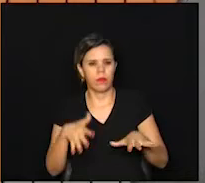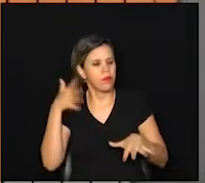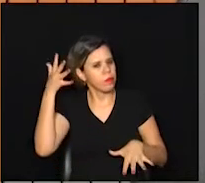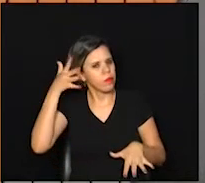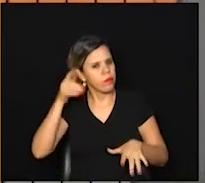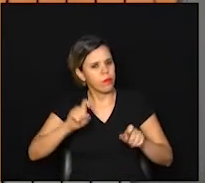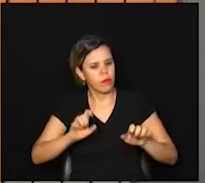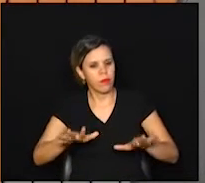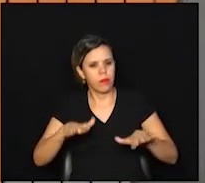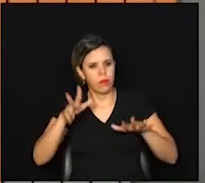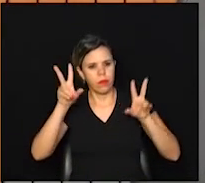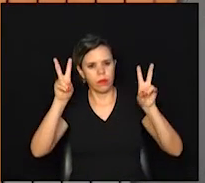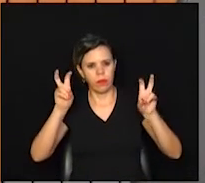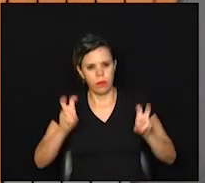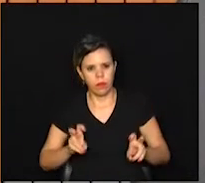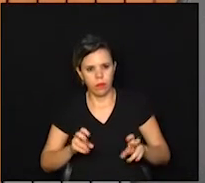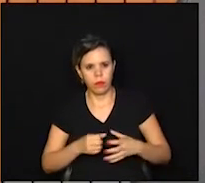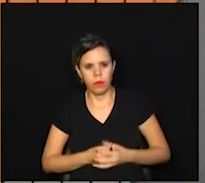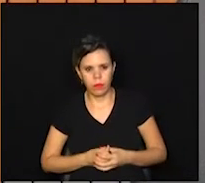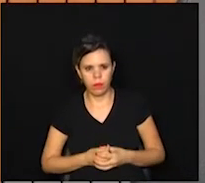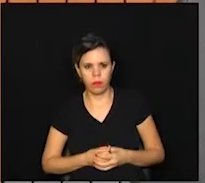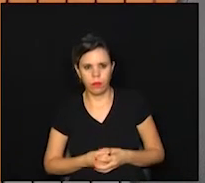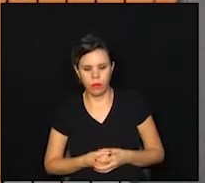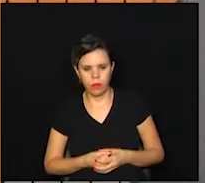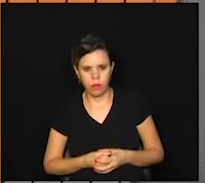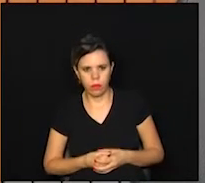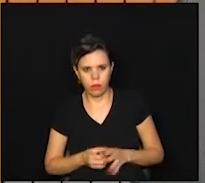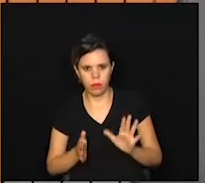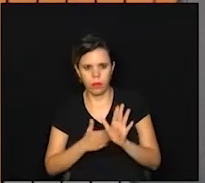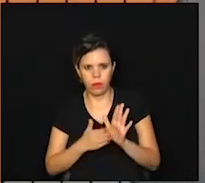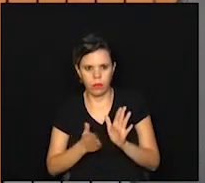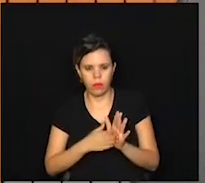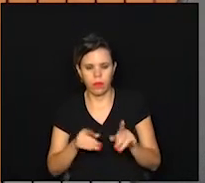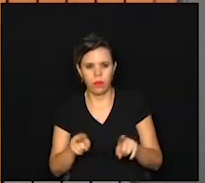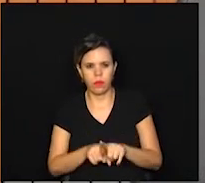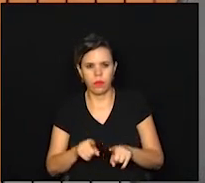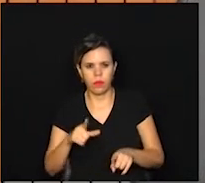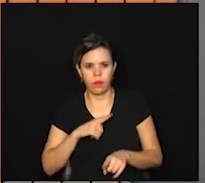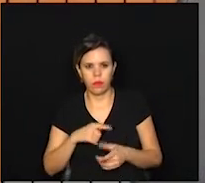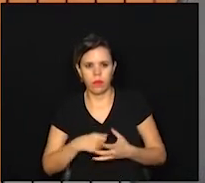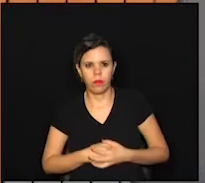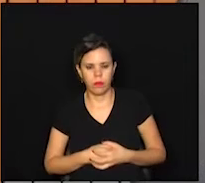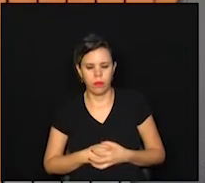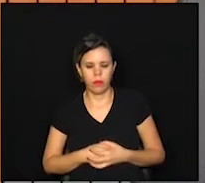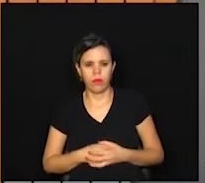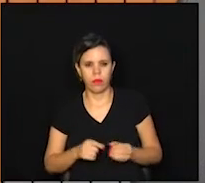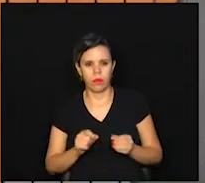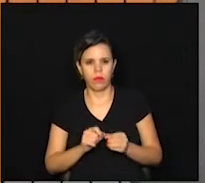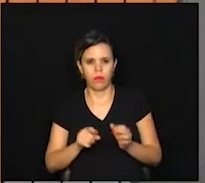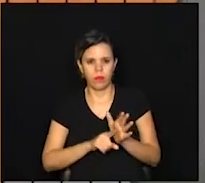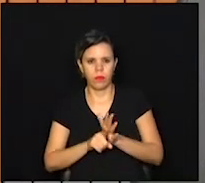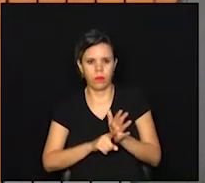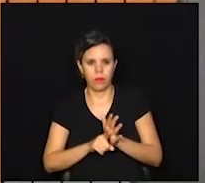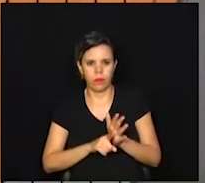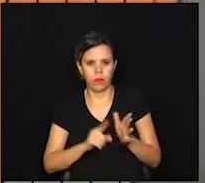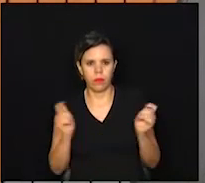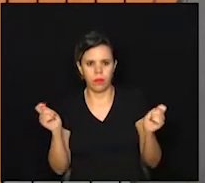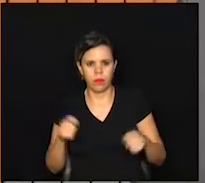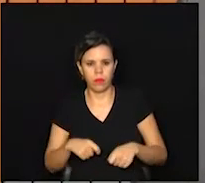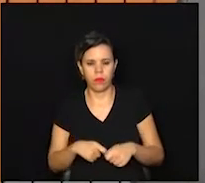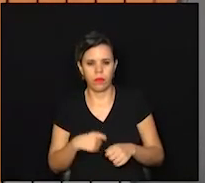audiências públicas temáticas, como proposta também tenho de fazer um estudo para ver se é possível criar